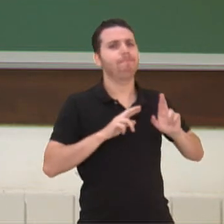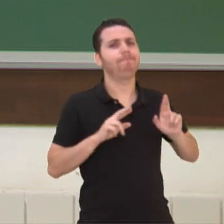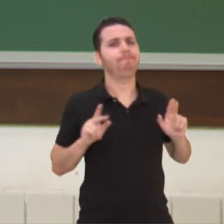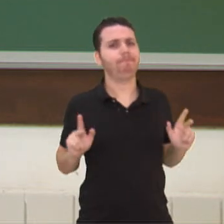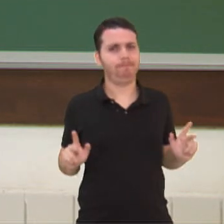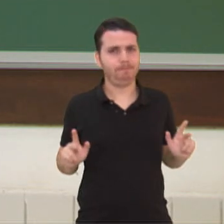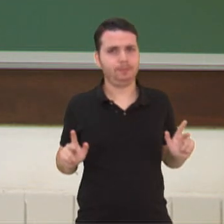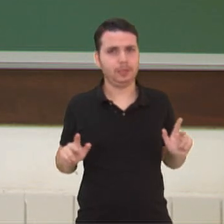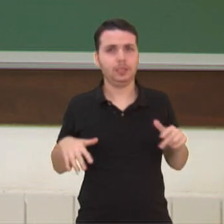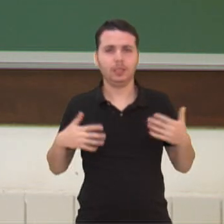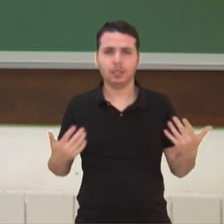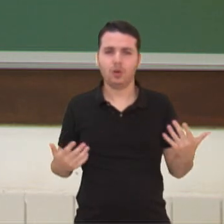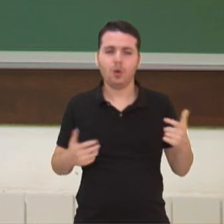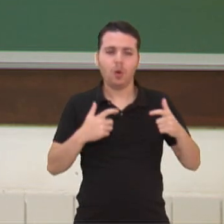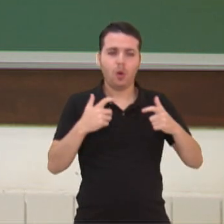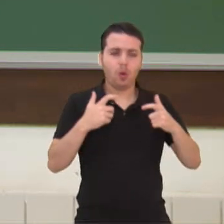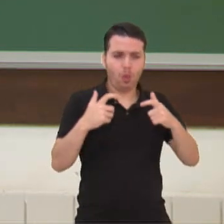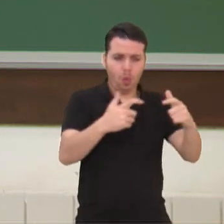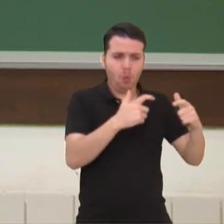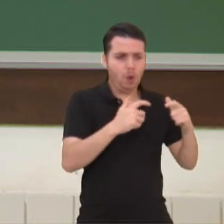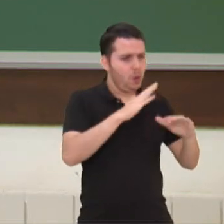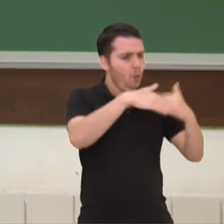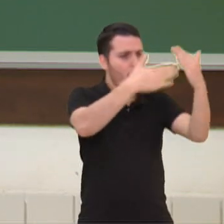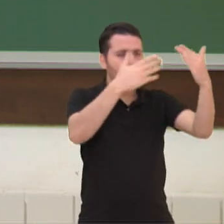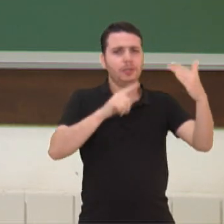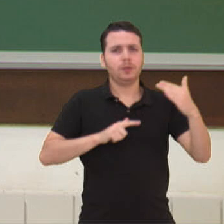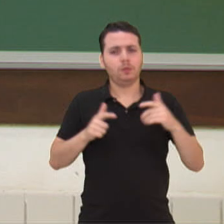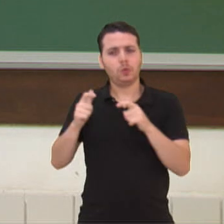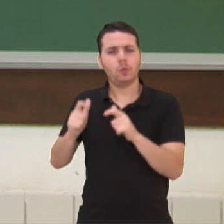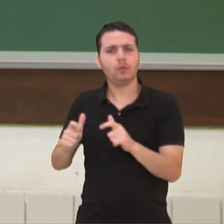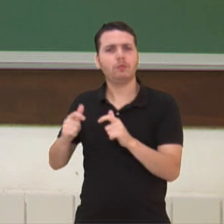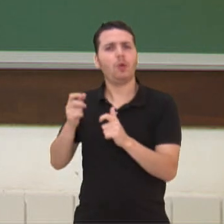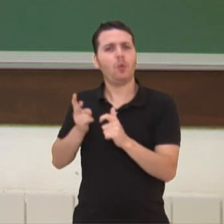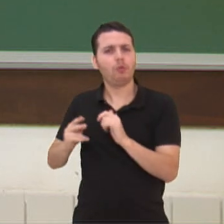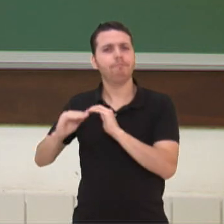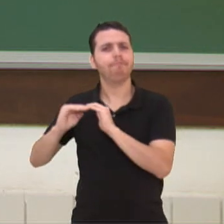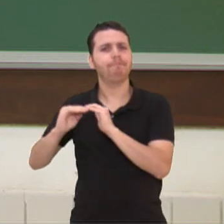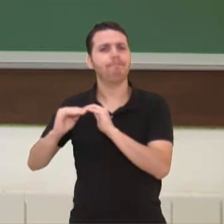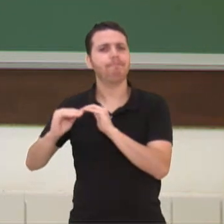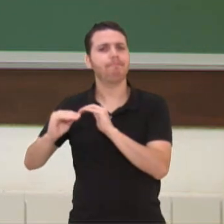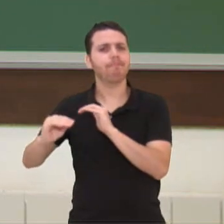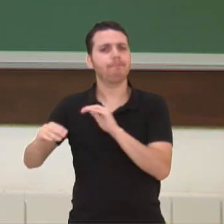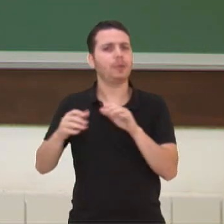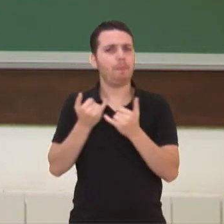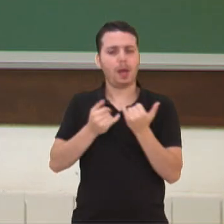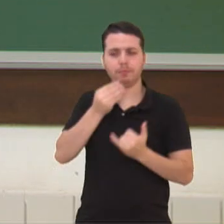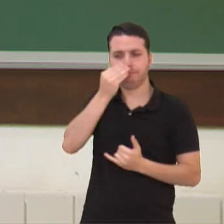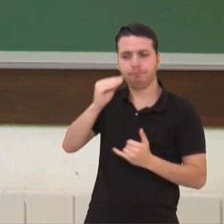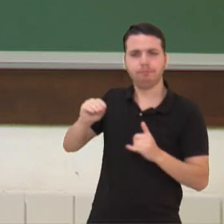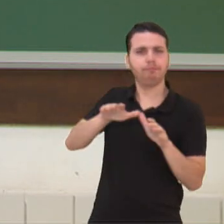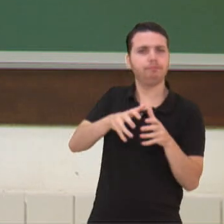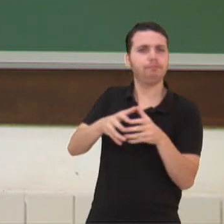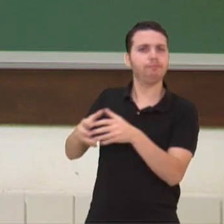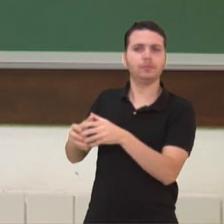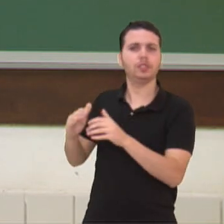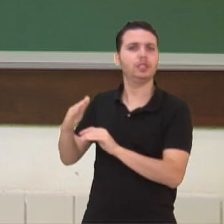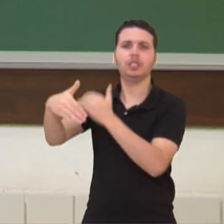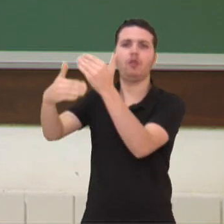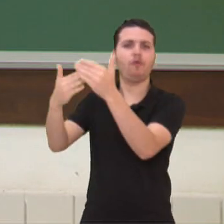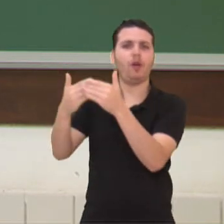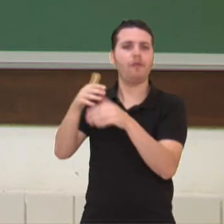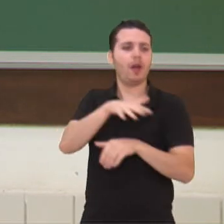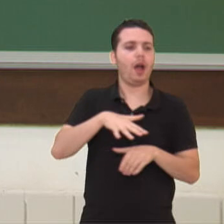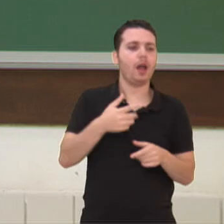diferente. Então, lugares que se desenvolvem e lugares que ainda continuam ali excluídos desse processo de desenvolvimento.